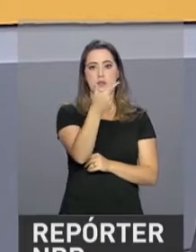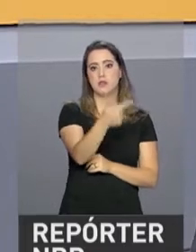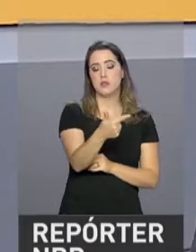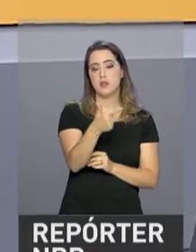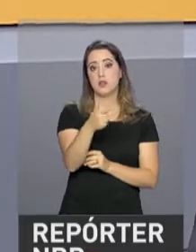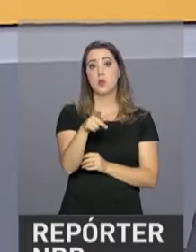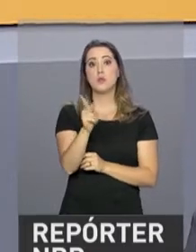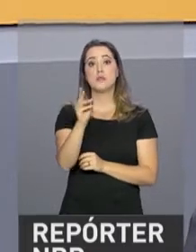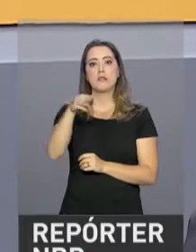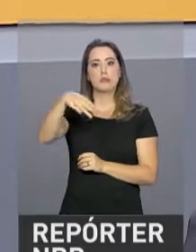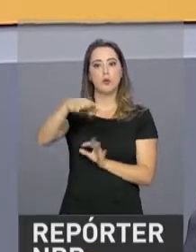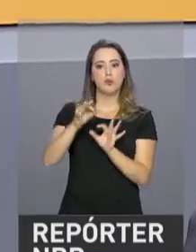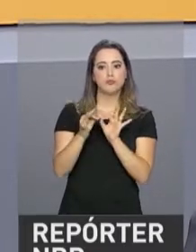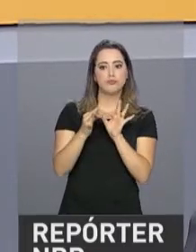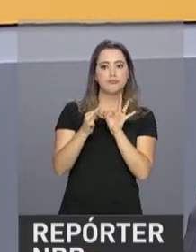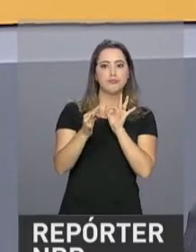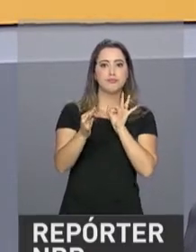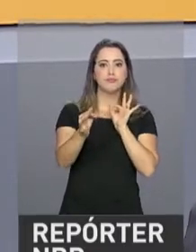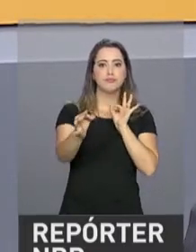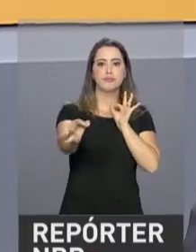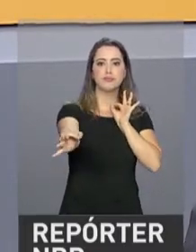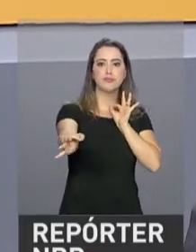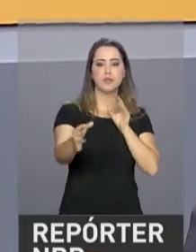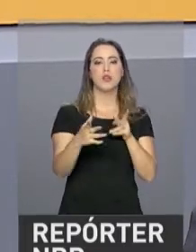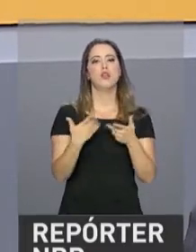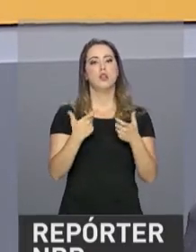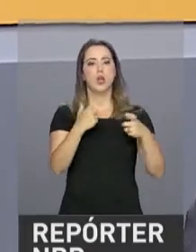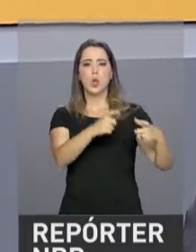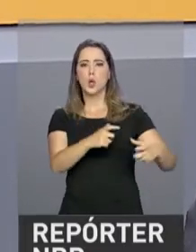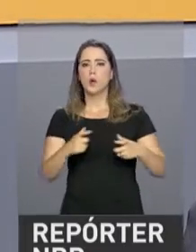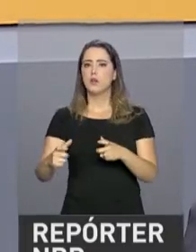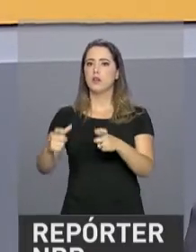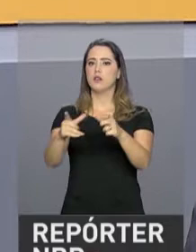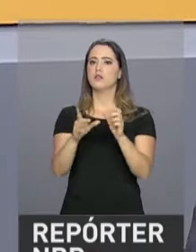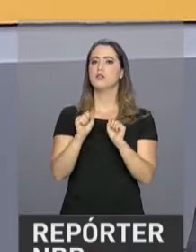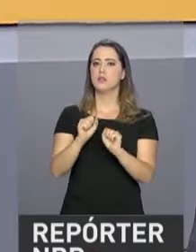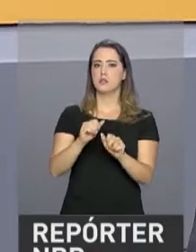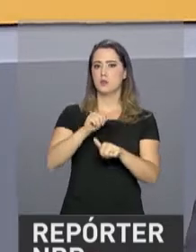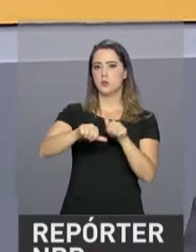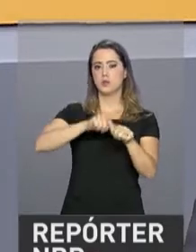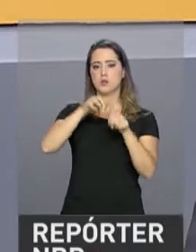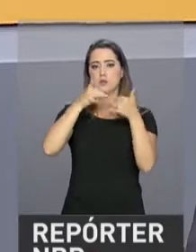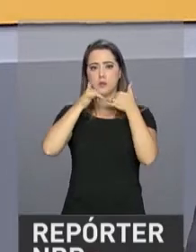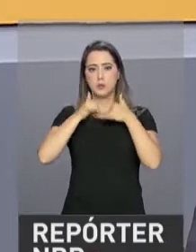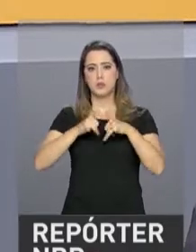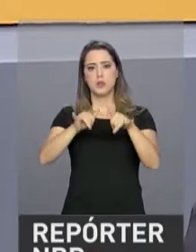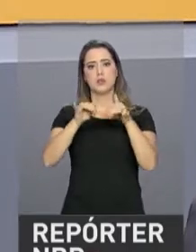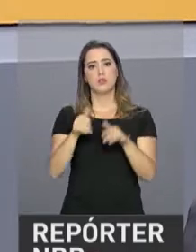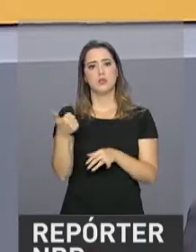2.662 quilômetros de linhas de transmissão e subestações com capacidade de transformação de